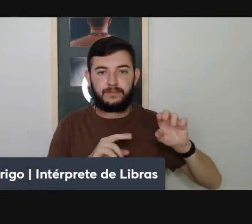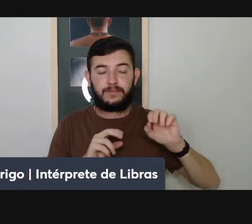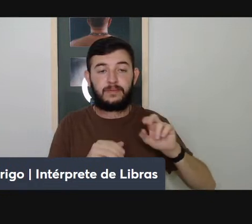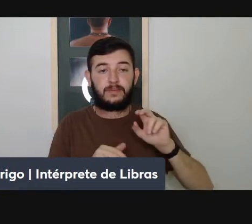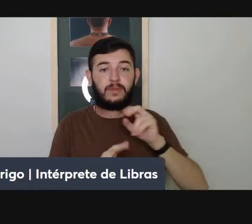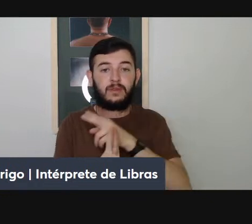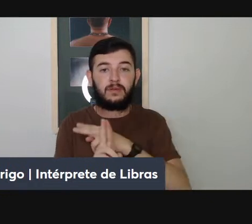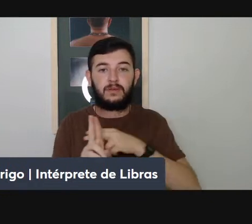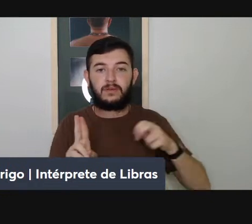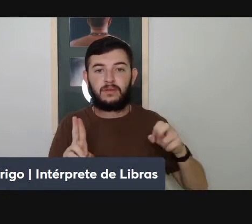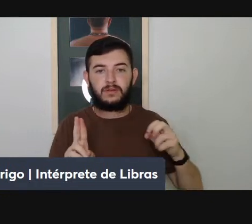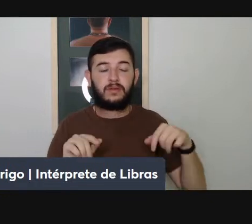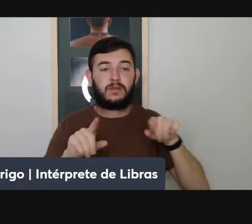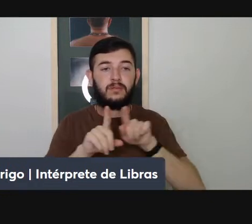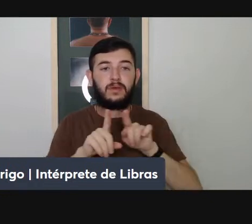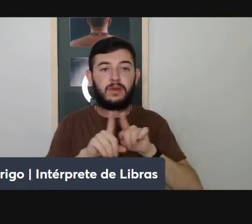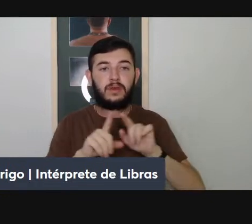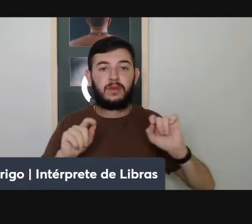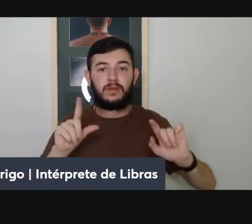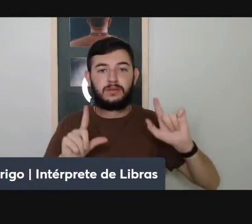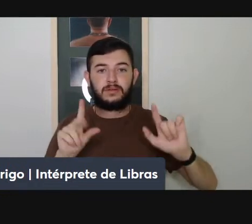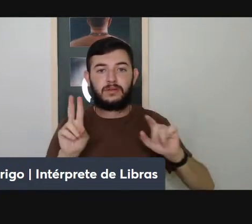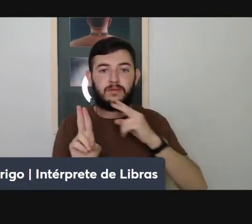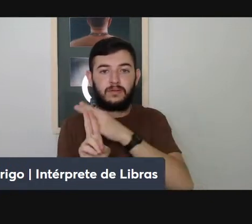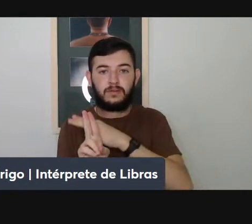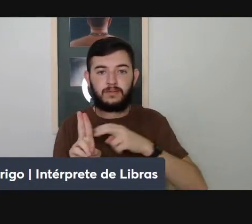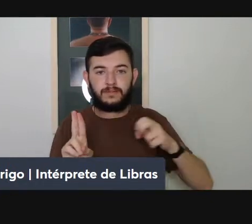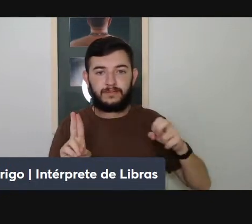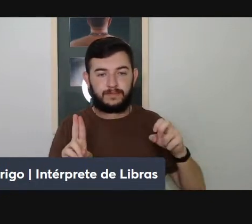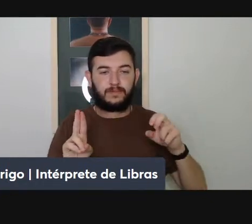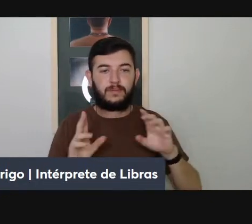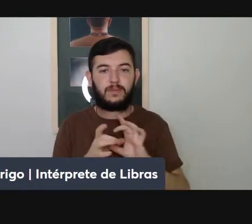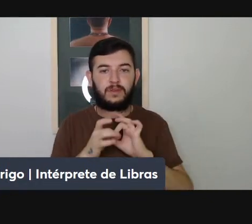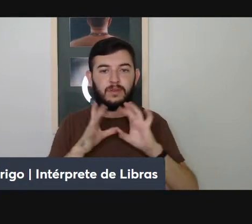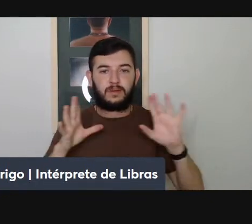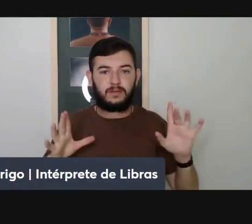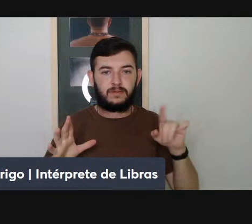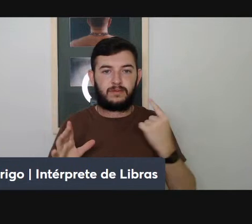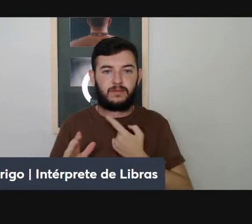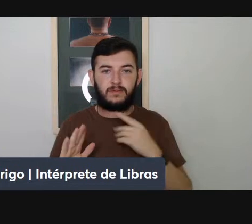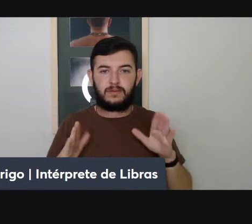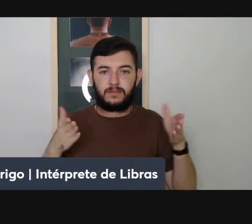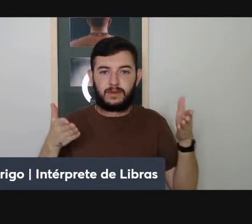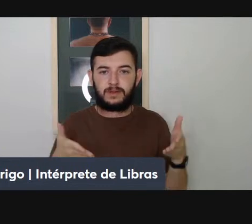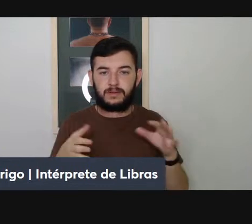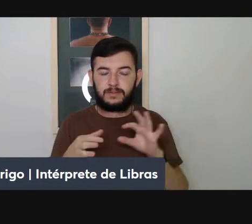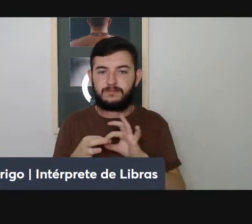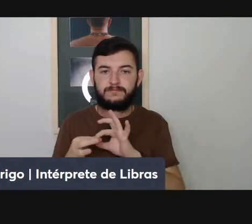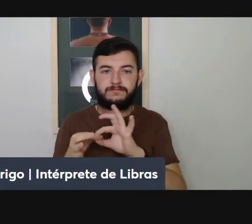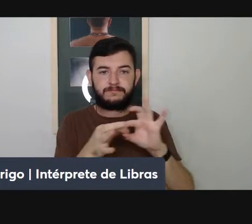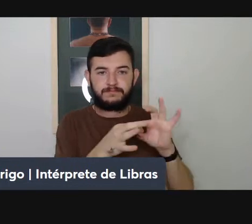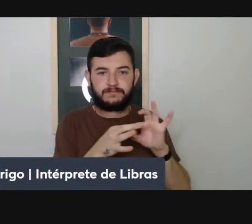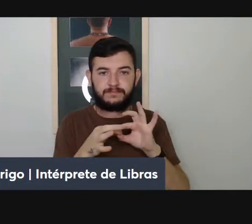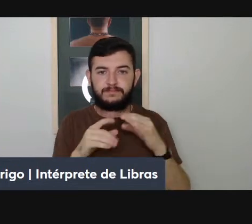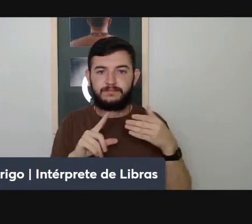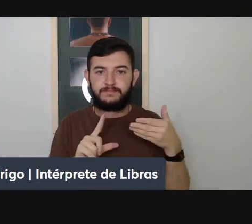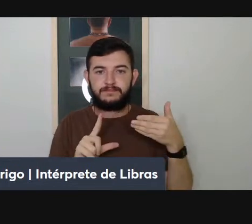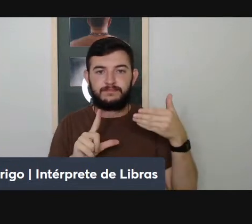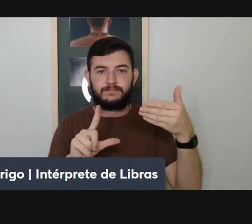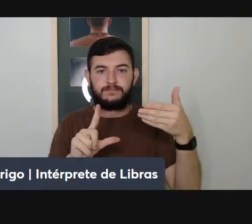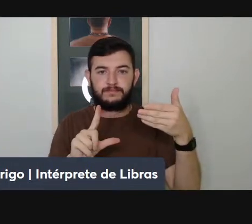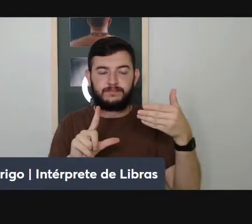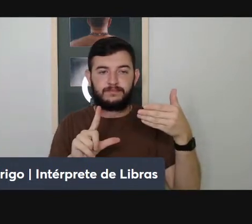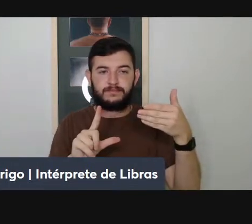UNB-TV, por ceder essa nossa casa aqui para estarmos aqui hoje juntos transmitindo